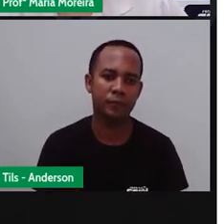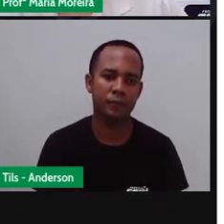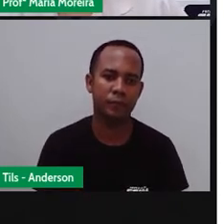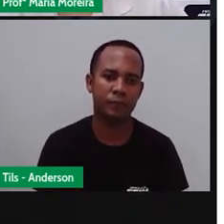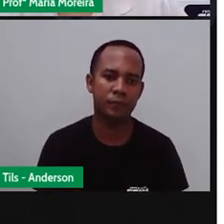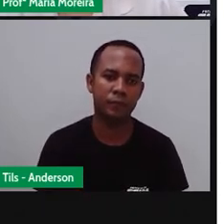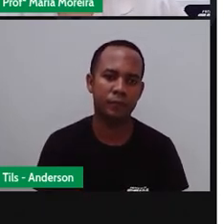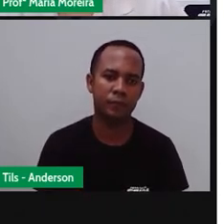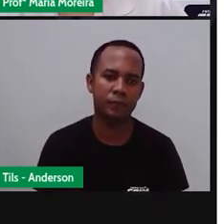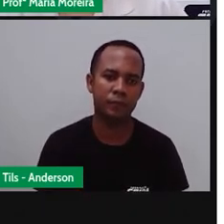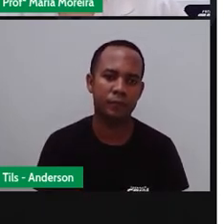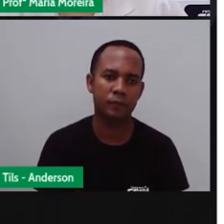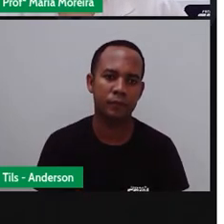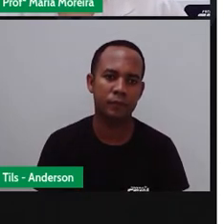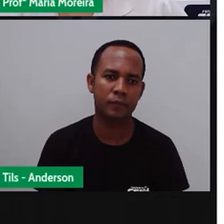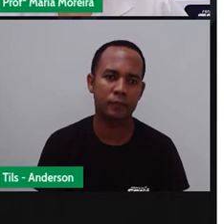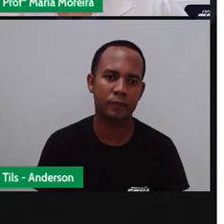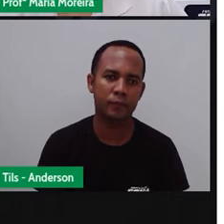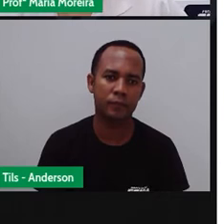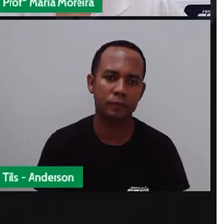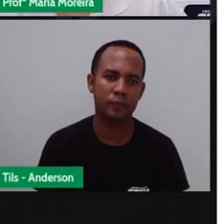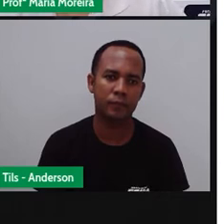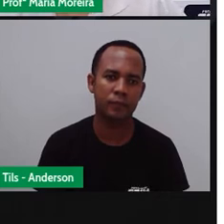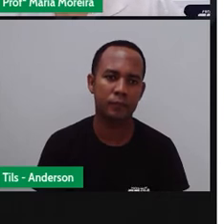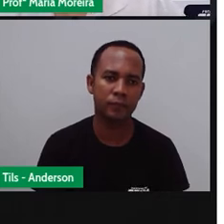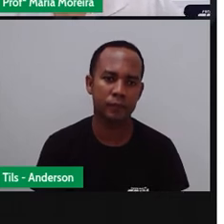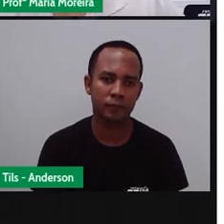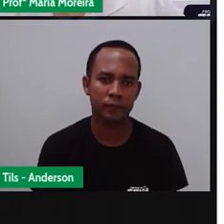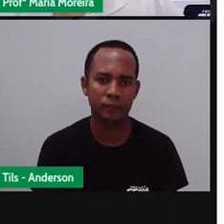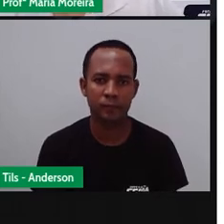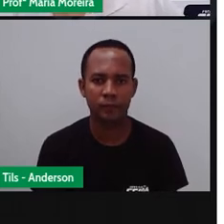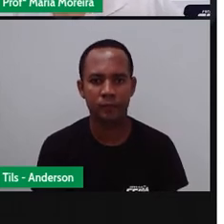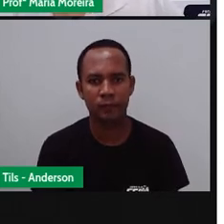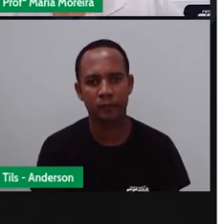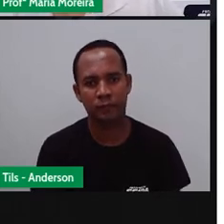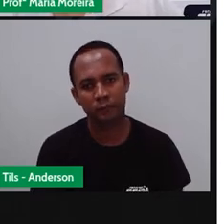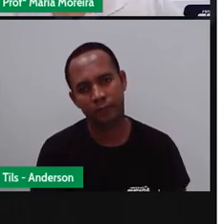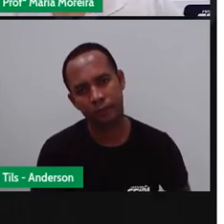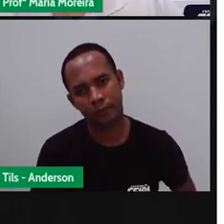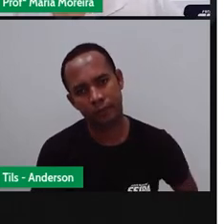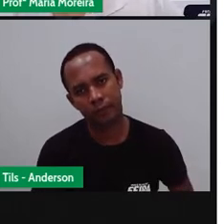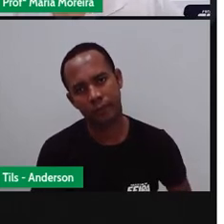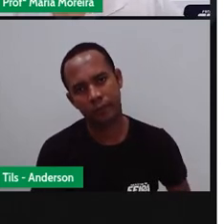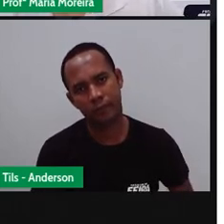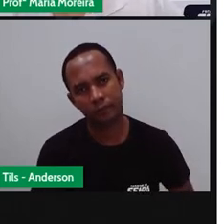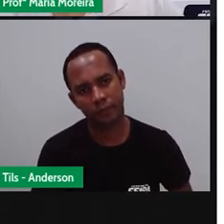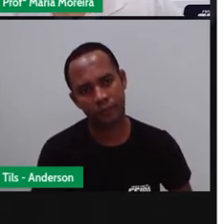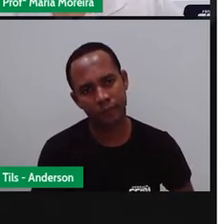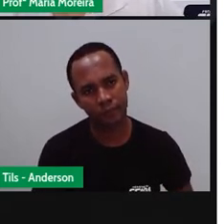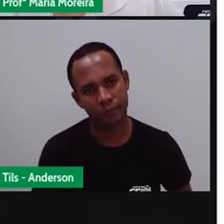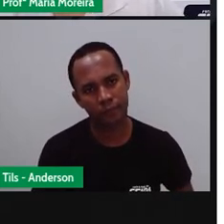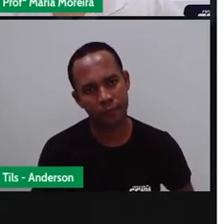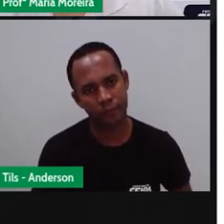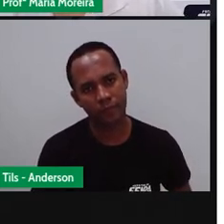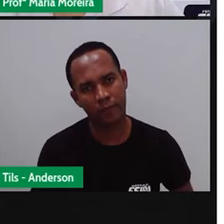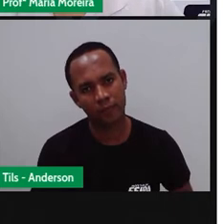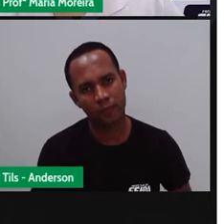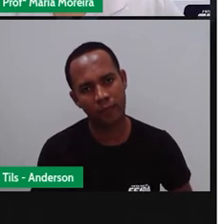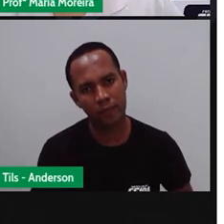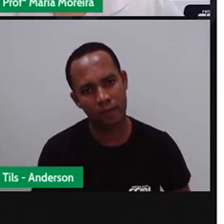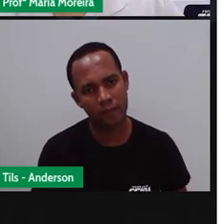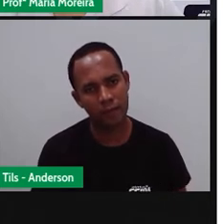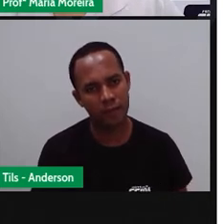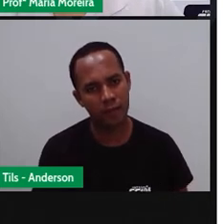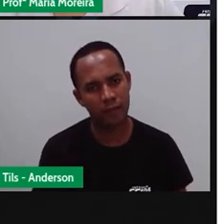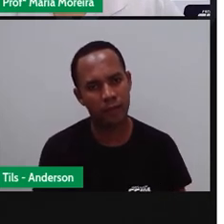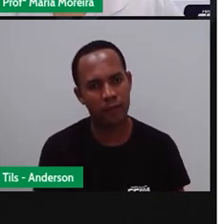Estamos no slide 20. Vamos voltar aqui. No slide 18, é só a gente voltar aqui nessa imagem, tá vendo?